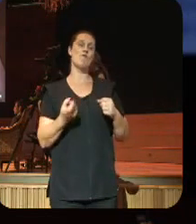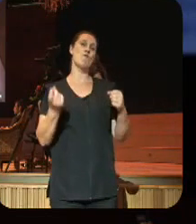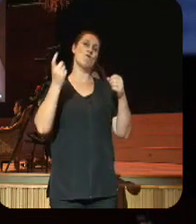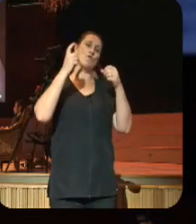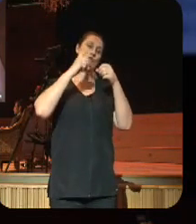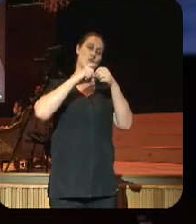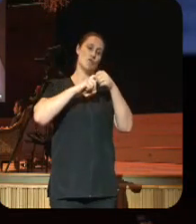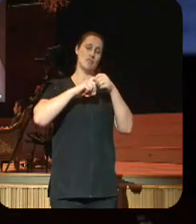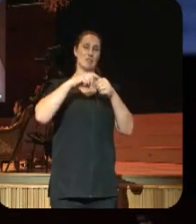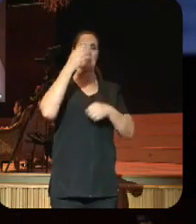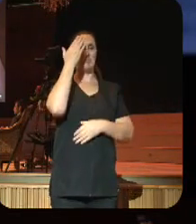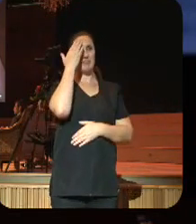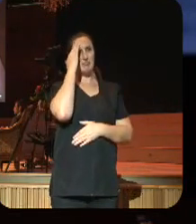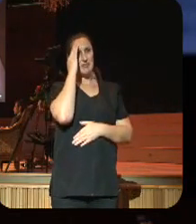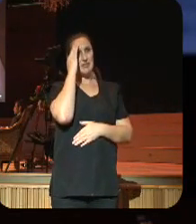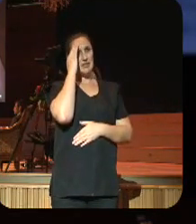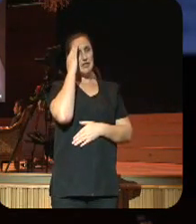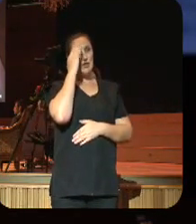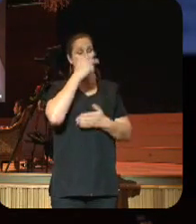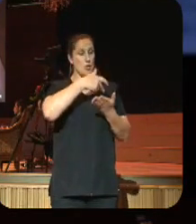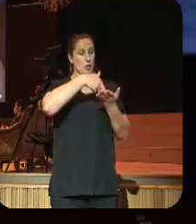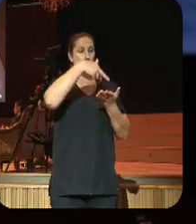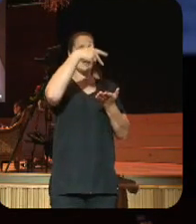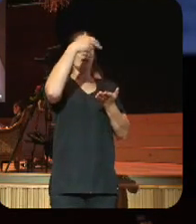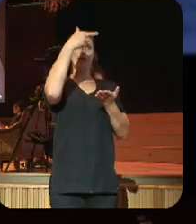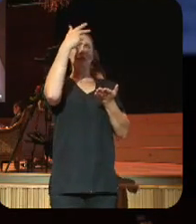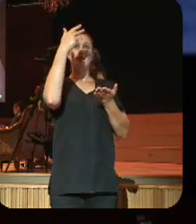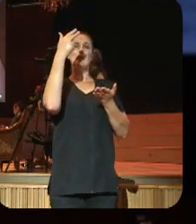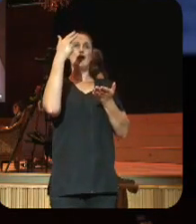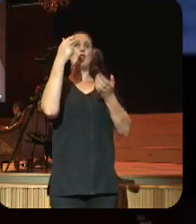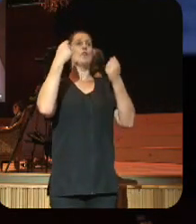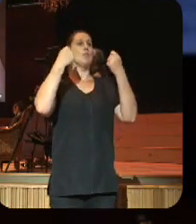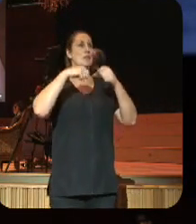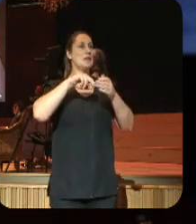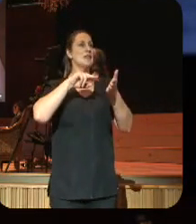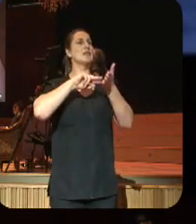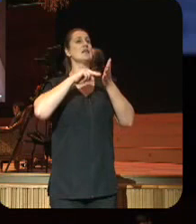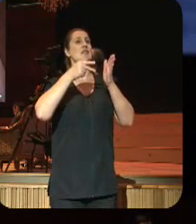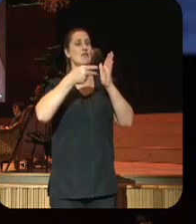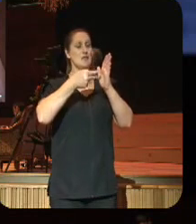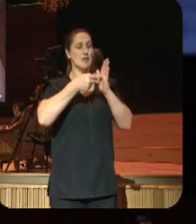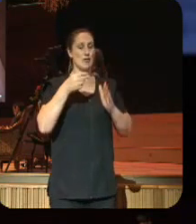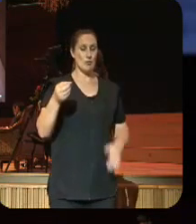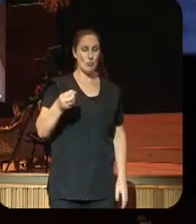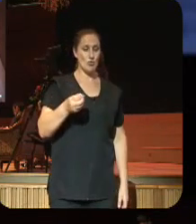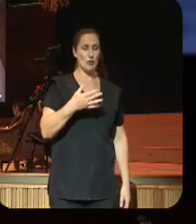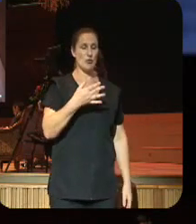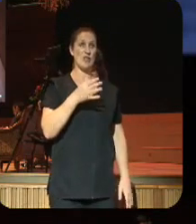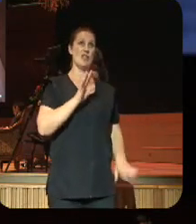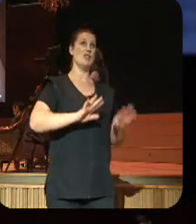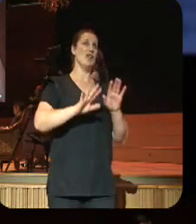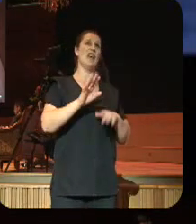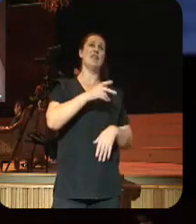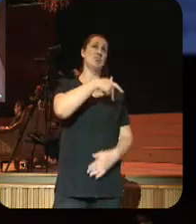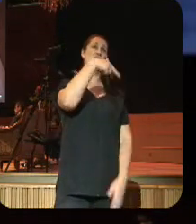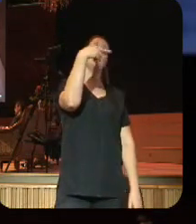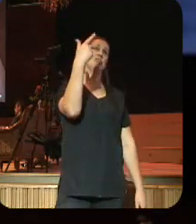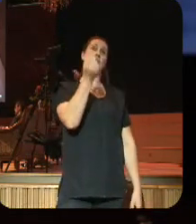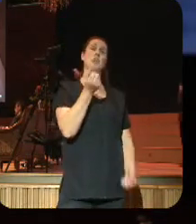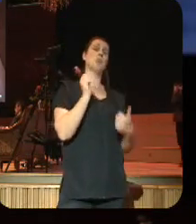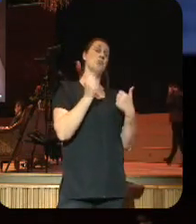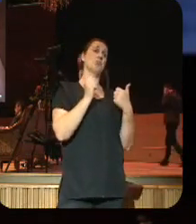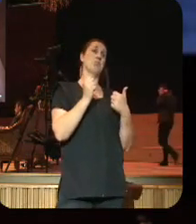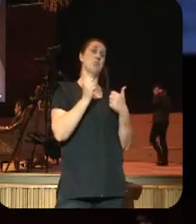ressignificadas. E eu acho que o Natal é uma delas. Eu não sei, mas às vezes o Natal vira tão corriqueiro,